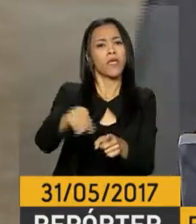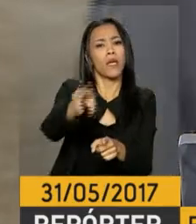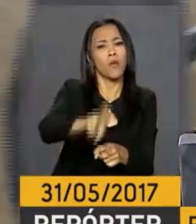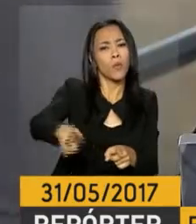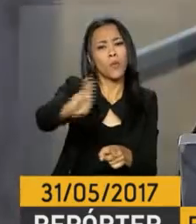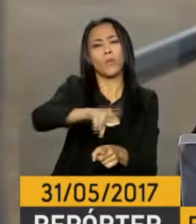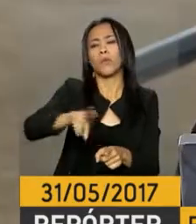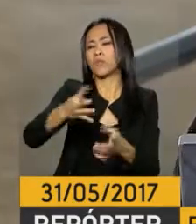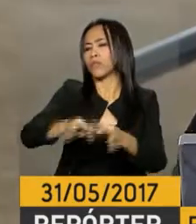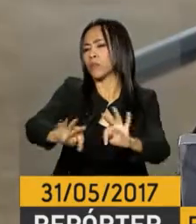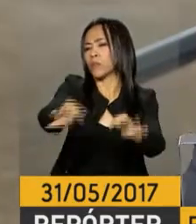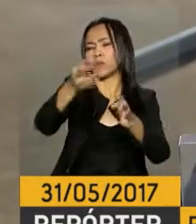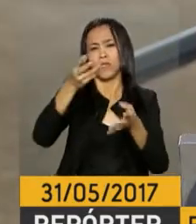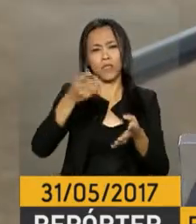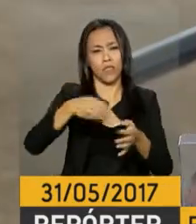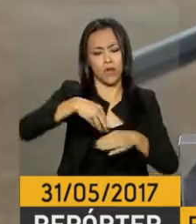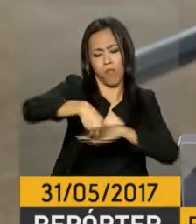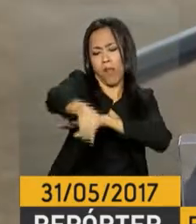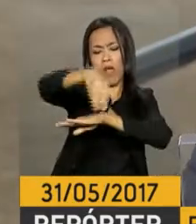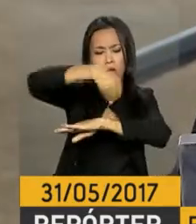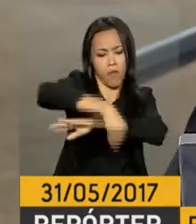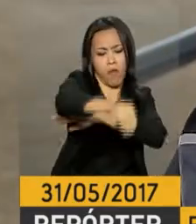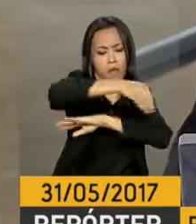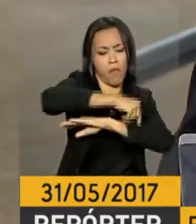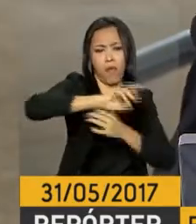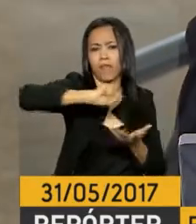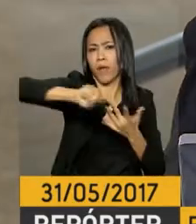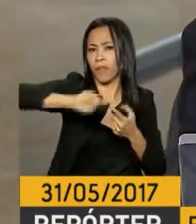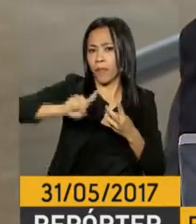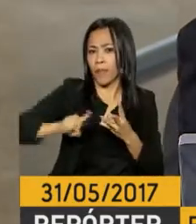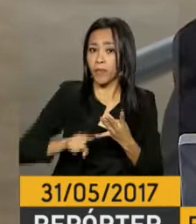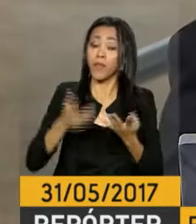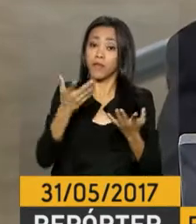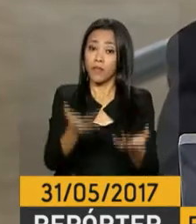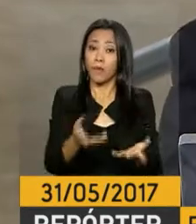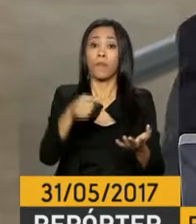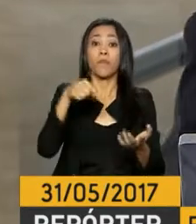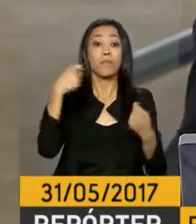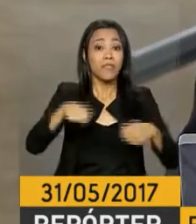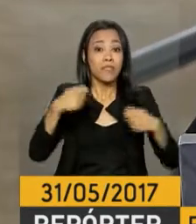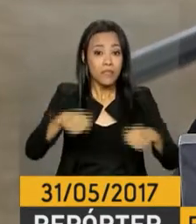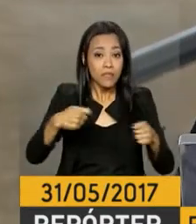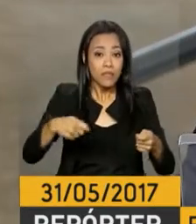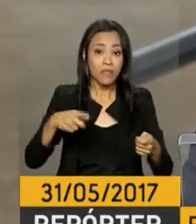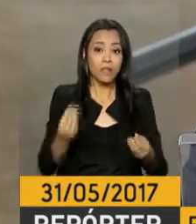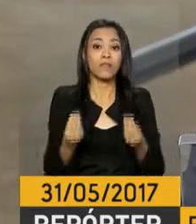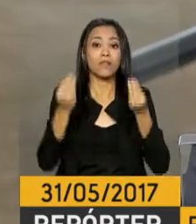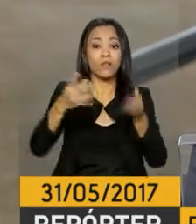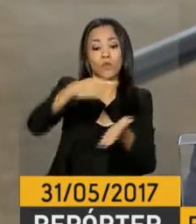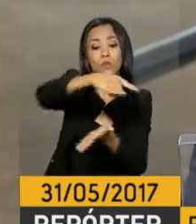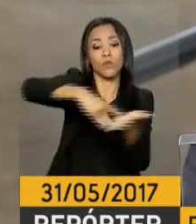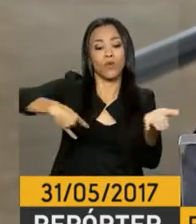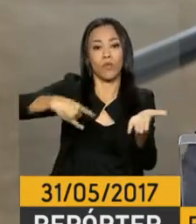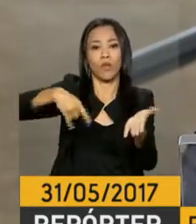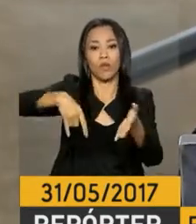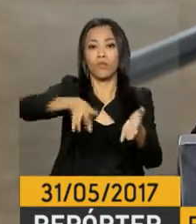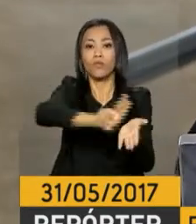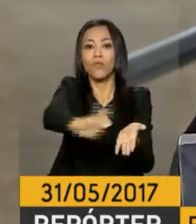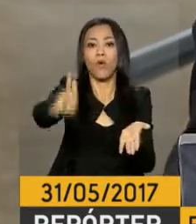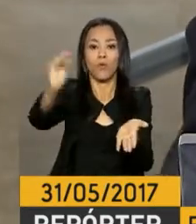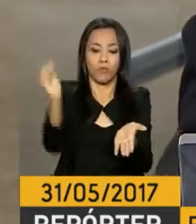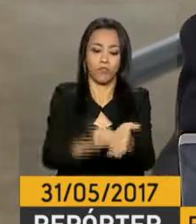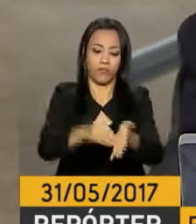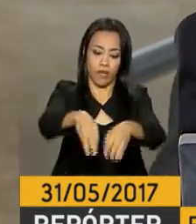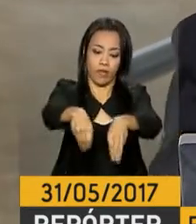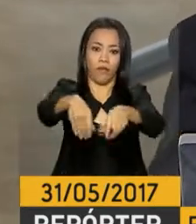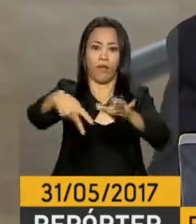aumento de produtividade. Ou seja, a ação de regularização fundiária é uma ação que visa